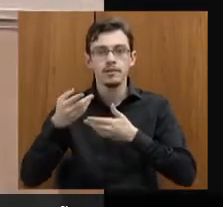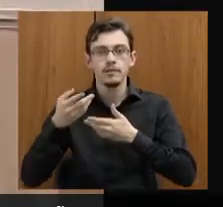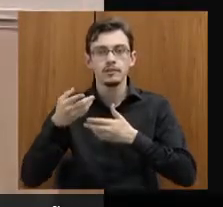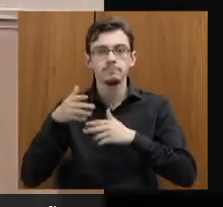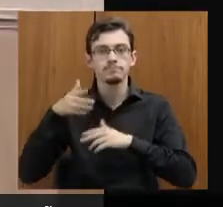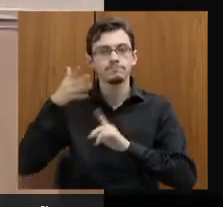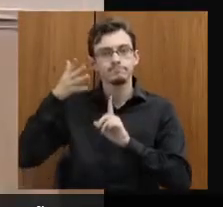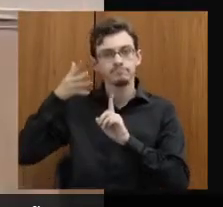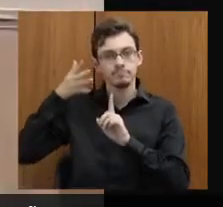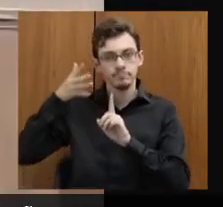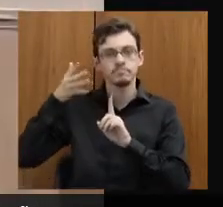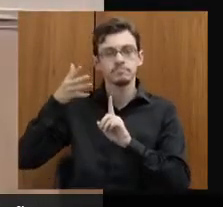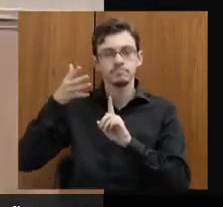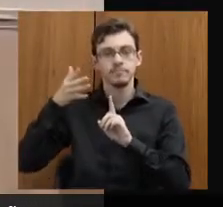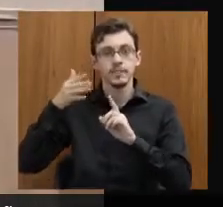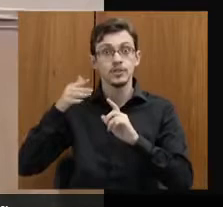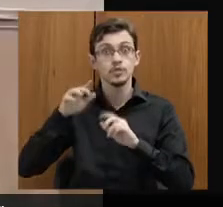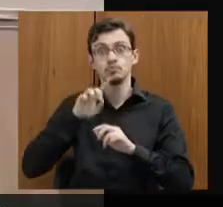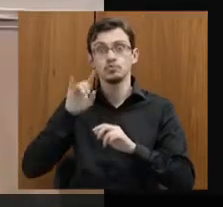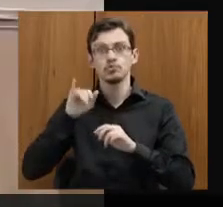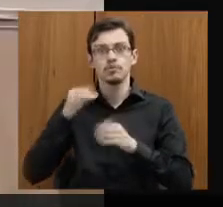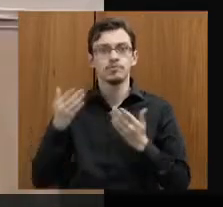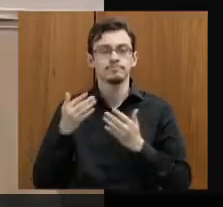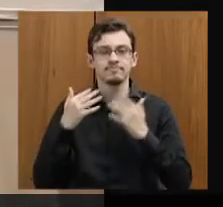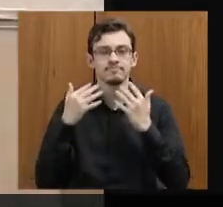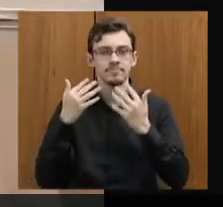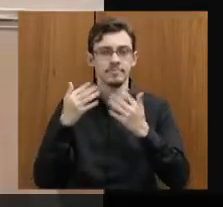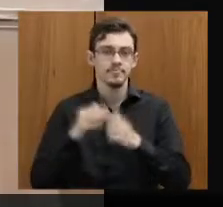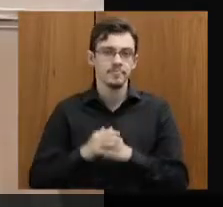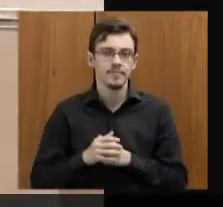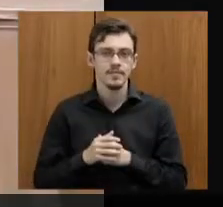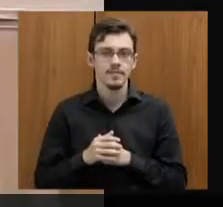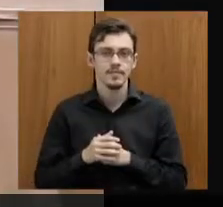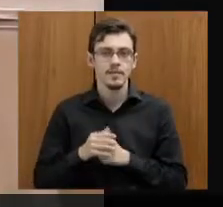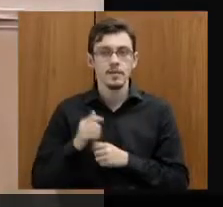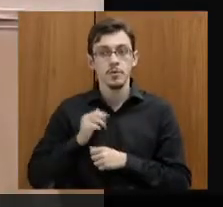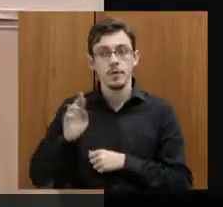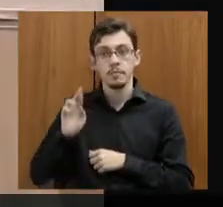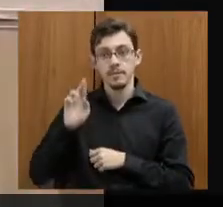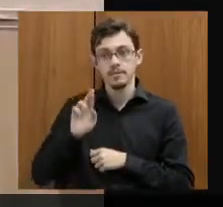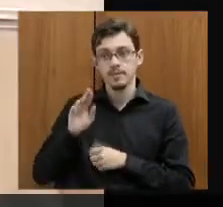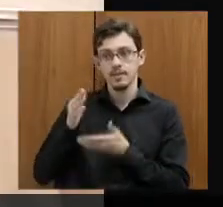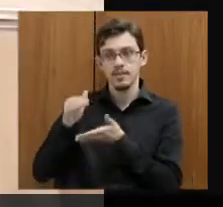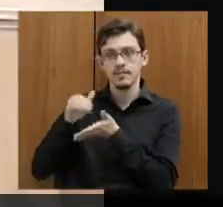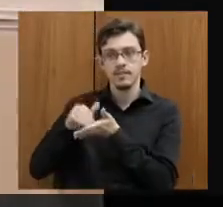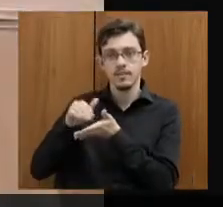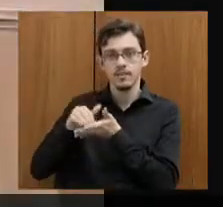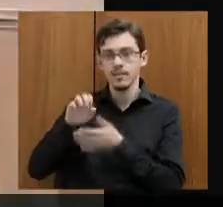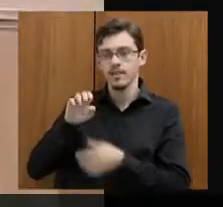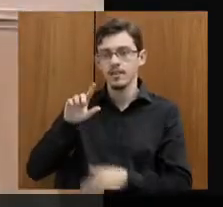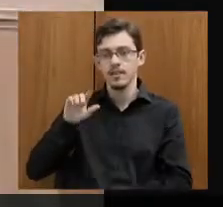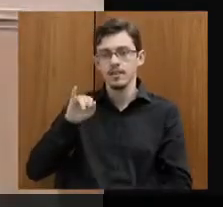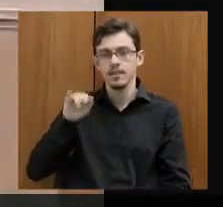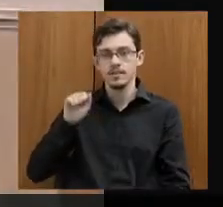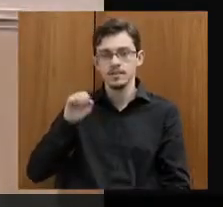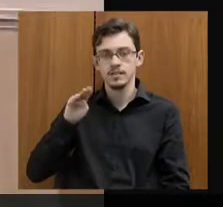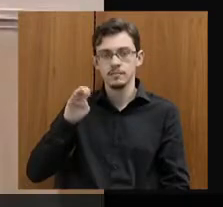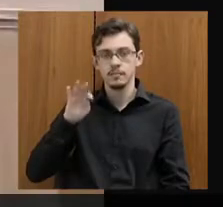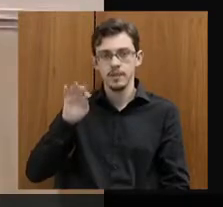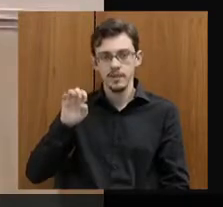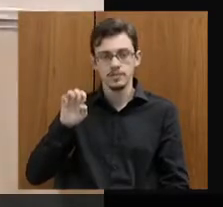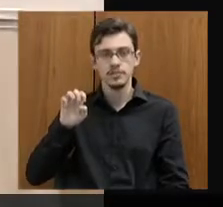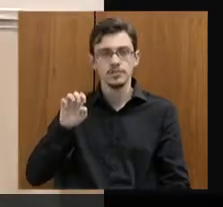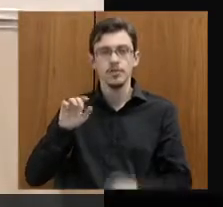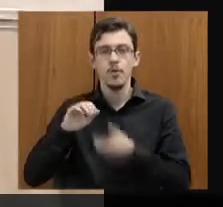dessa dessa dessa plenária em nome da nossa secretaria Elizabete ficar eu quero cumprimentar a todos também